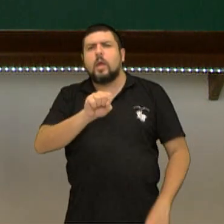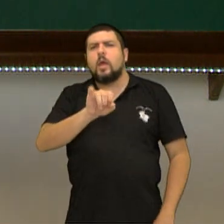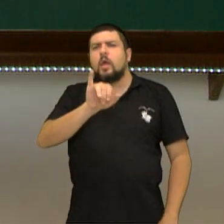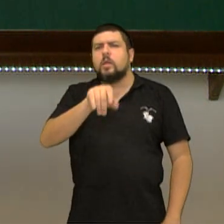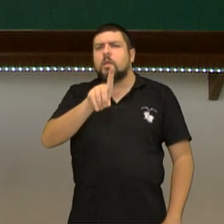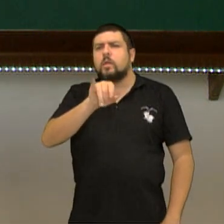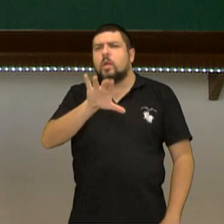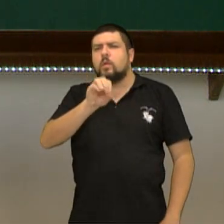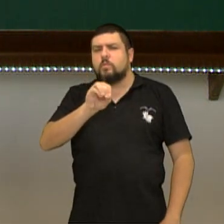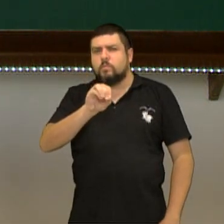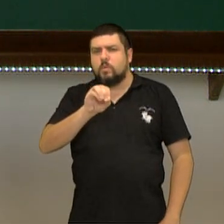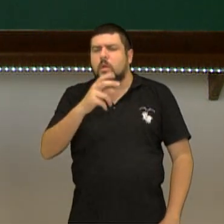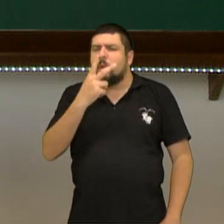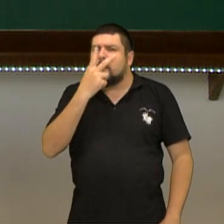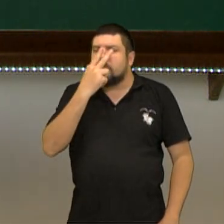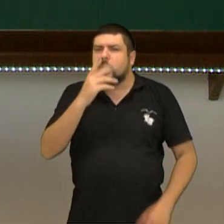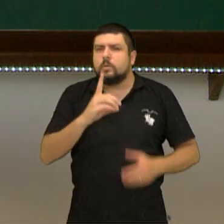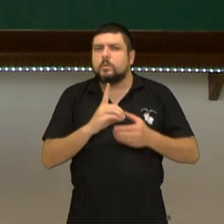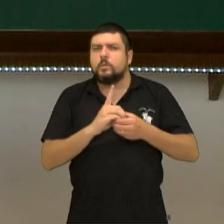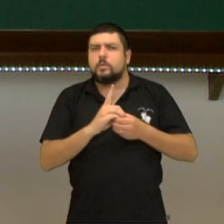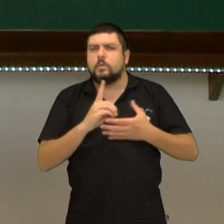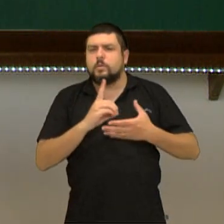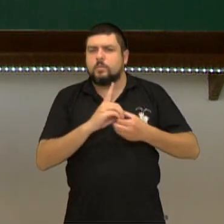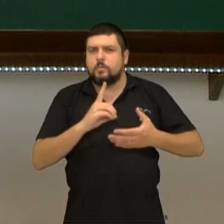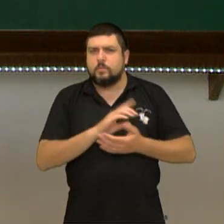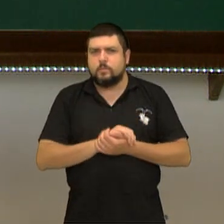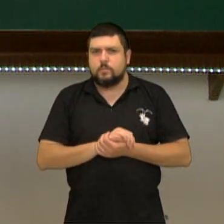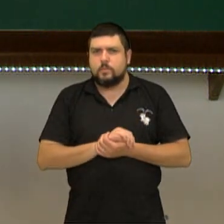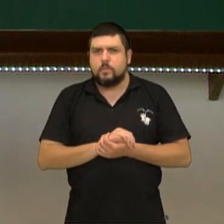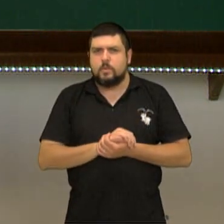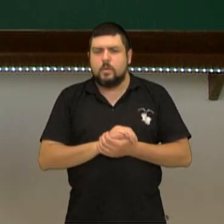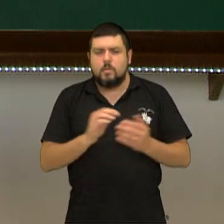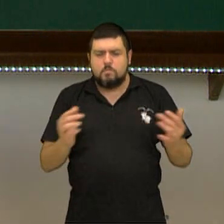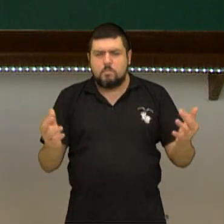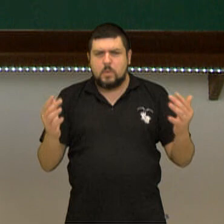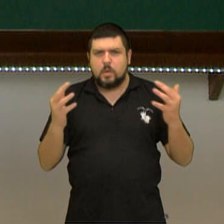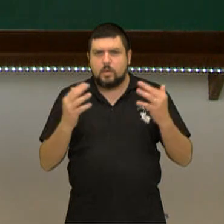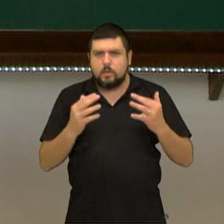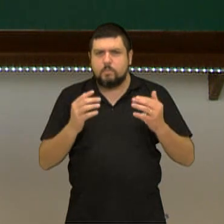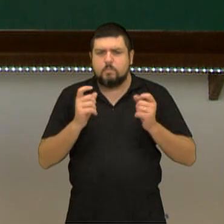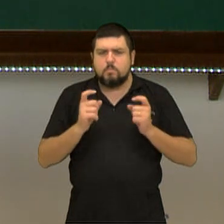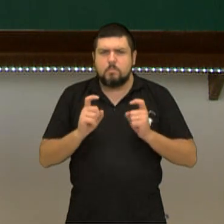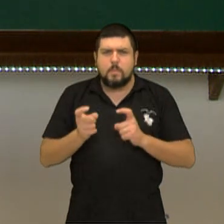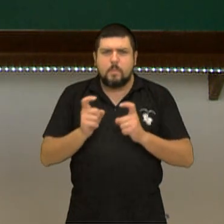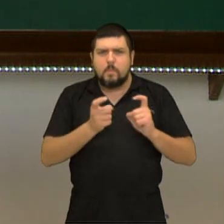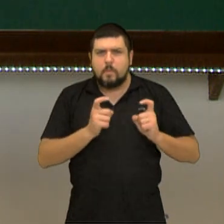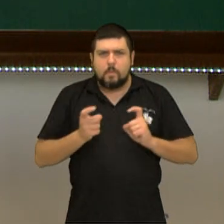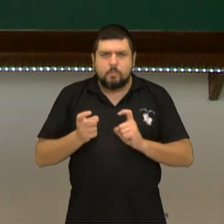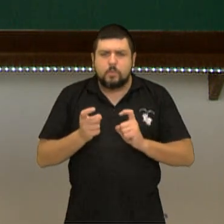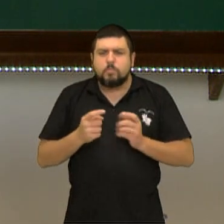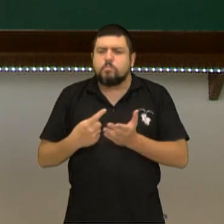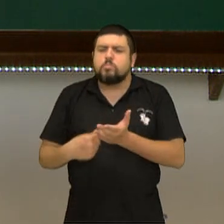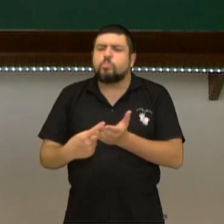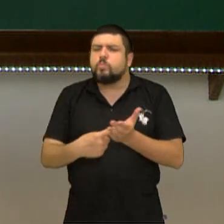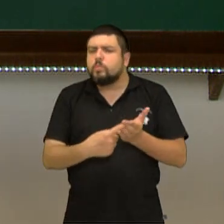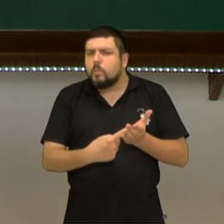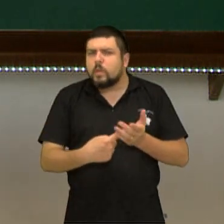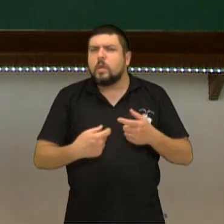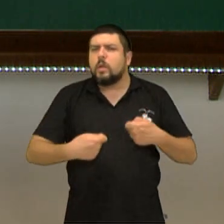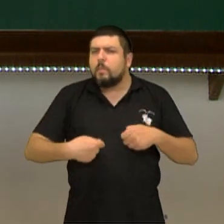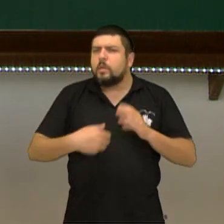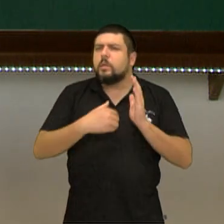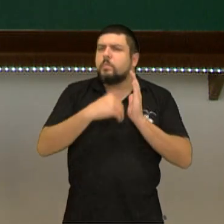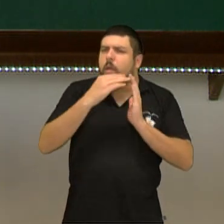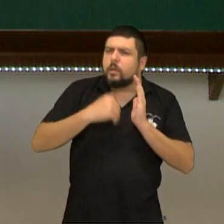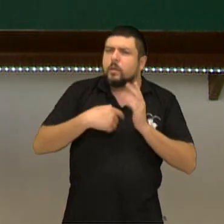uma democracia direta, né? De uma democracia também participativa. Ali delibera, né? Se coloca-se